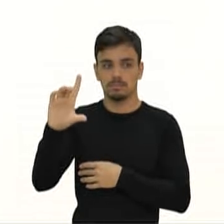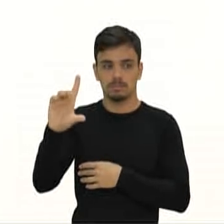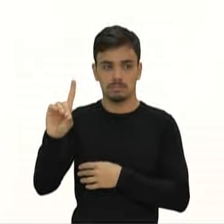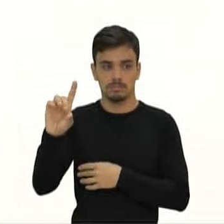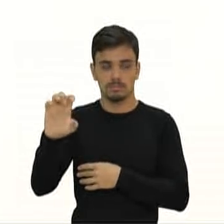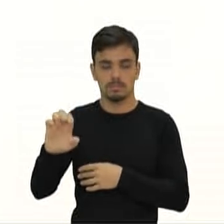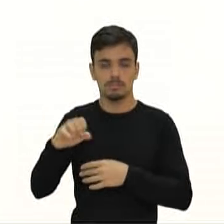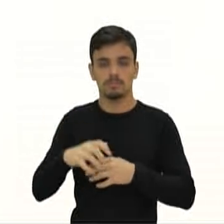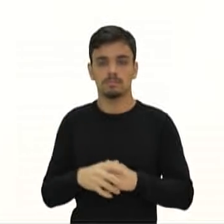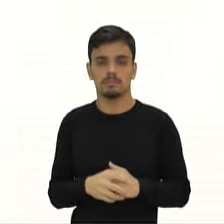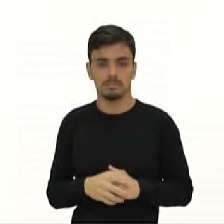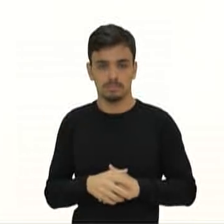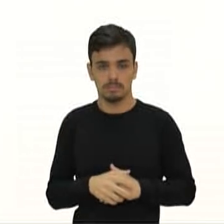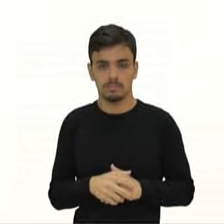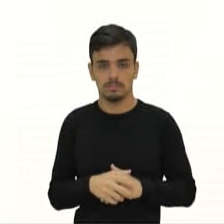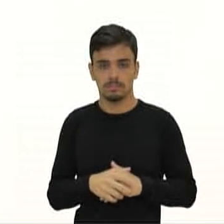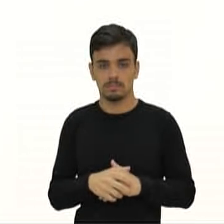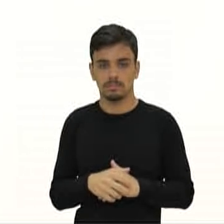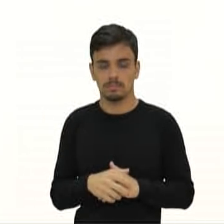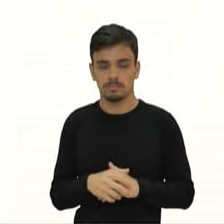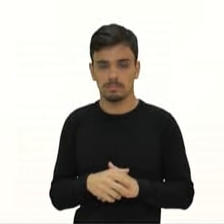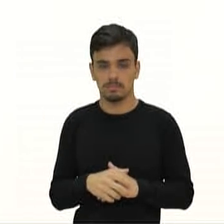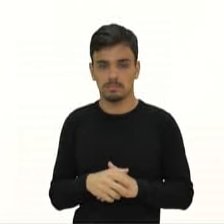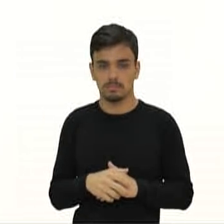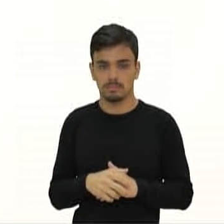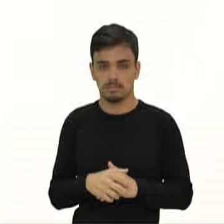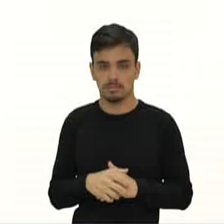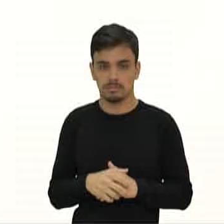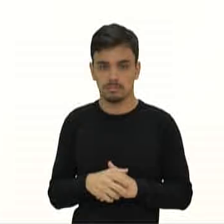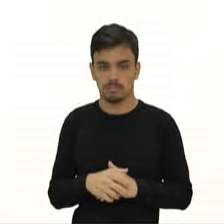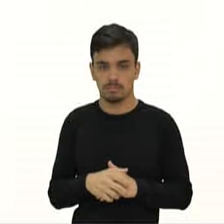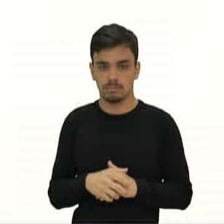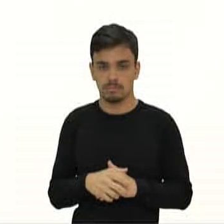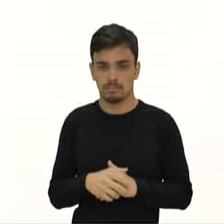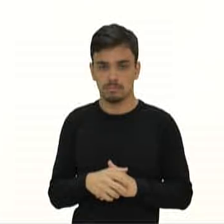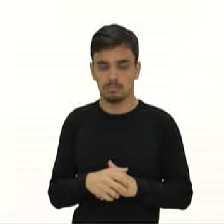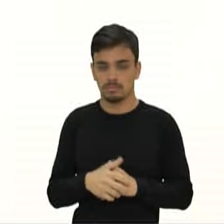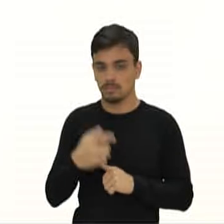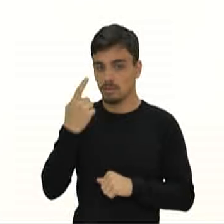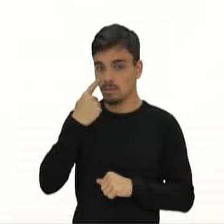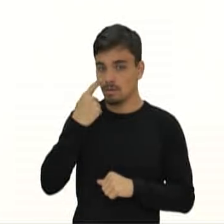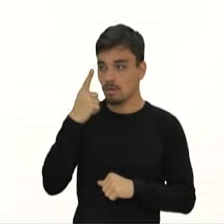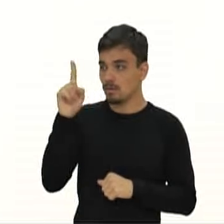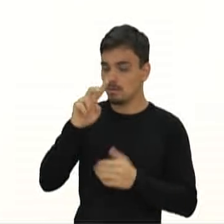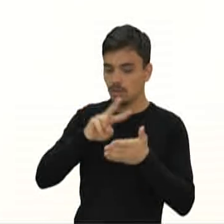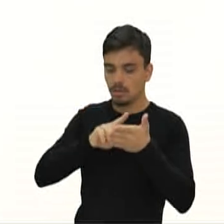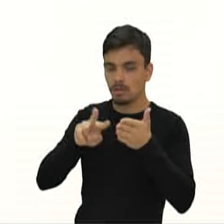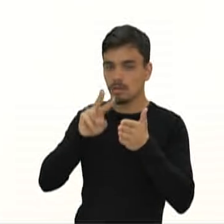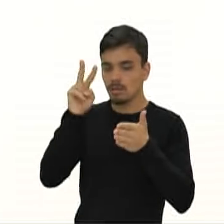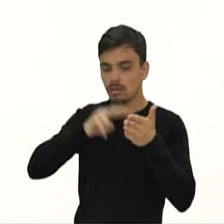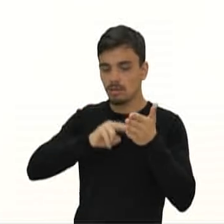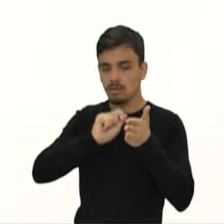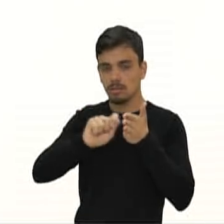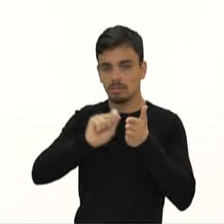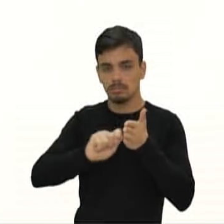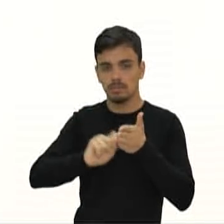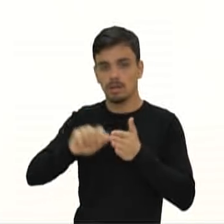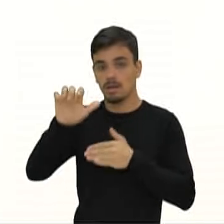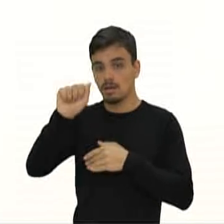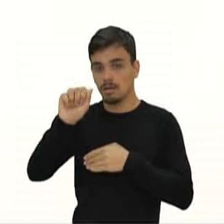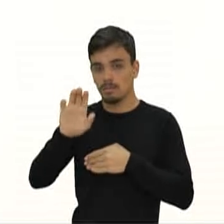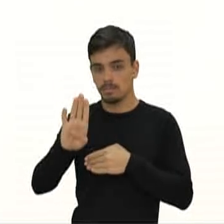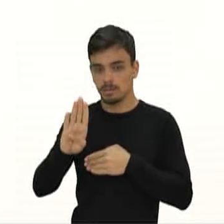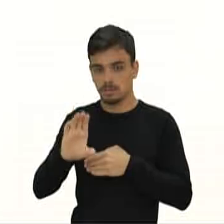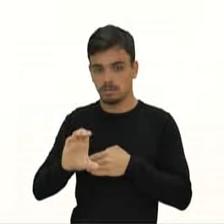hipermetropia, miopia. Letra D, astigmatismo, miopia, hipermetropia. E